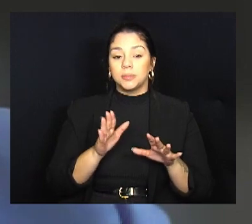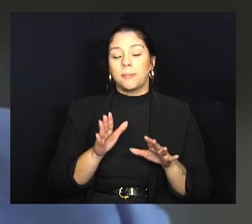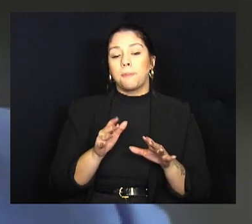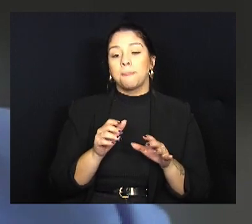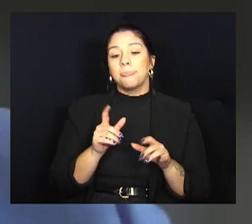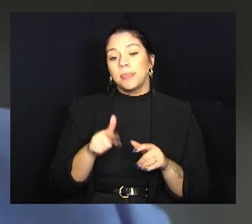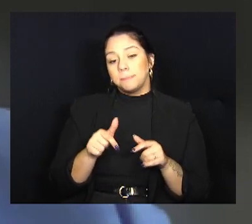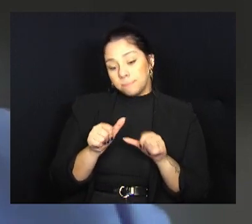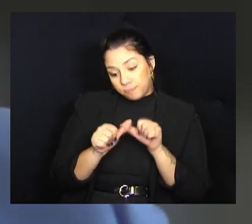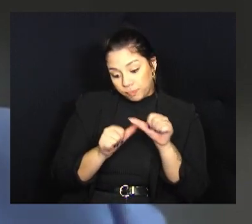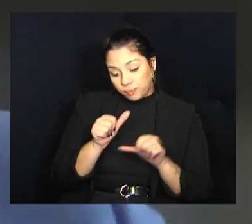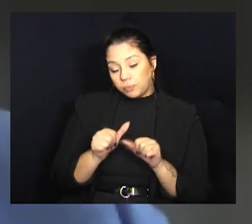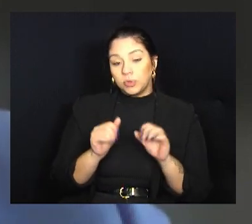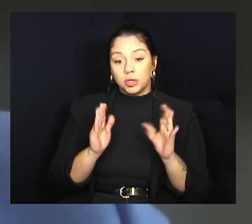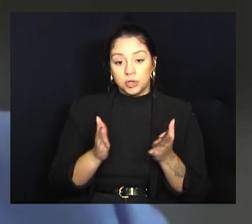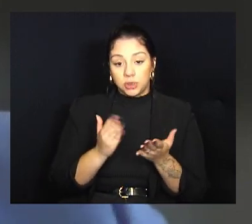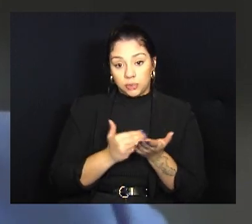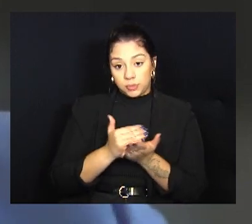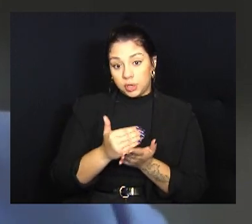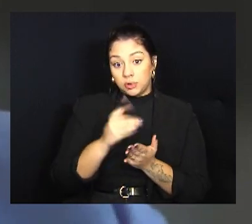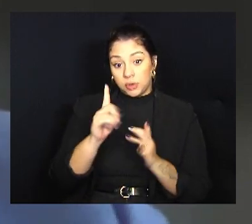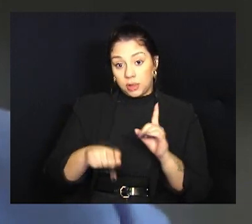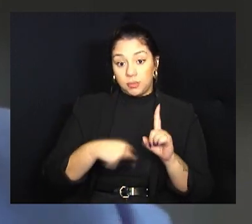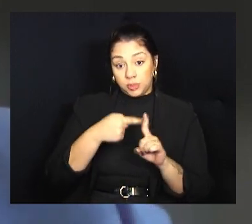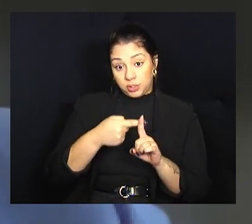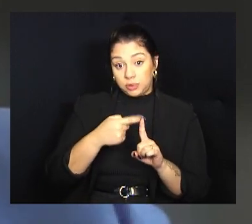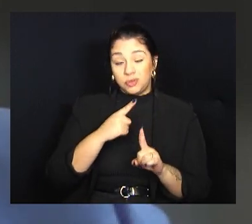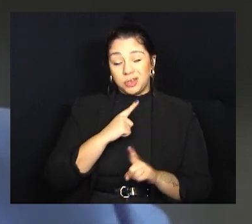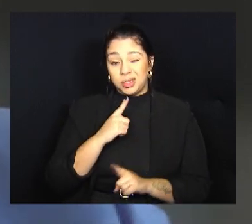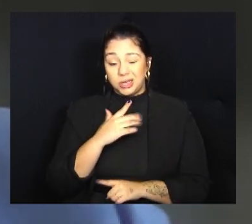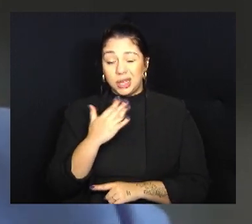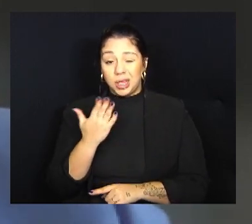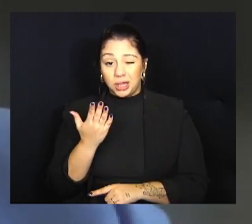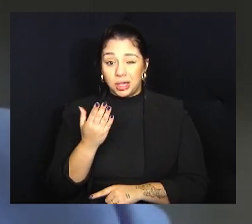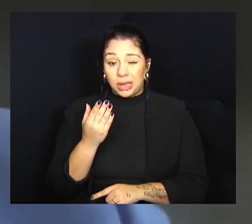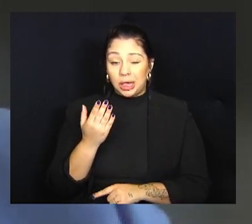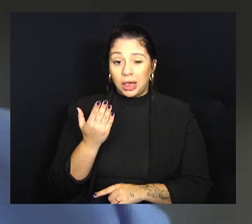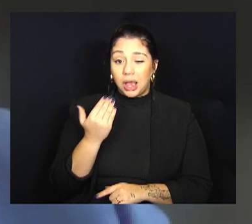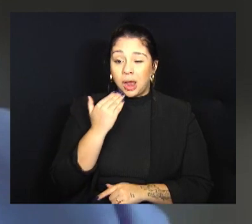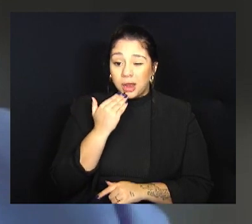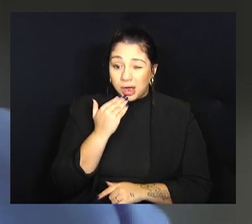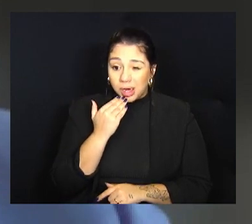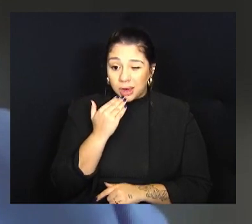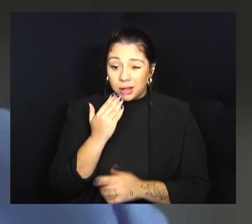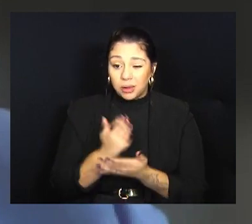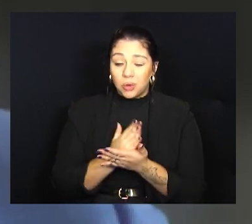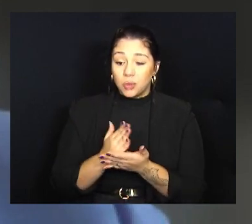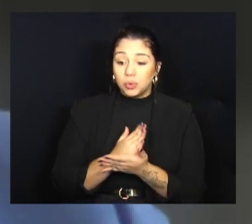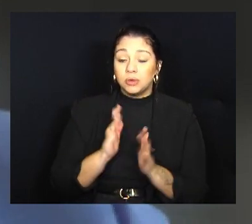sendo implementada já é positiva. Tem suas falhas, mas a gente precisa